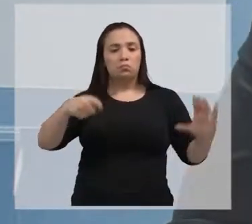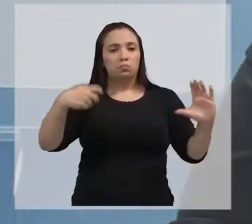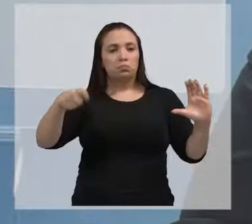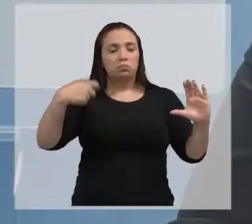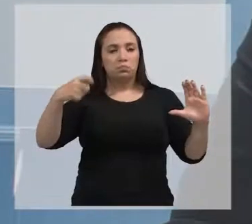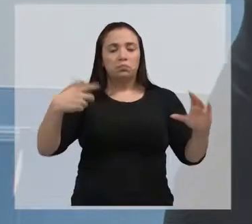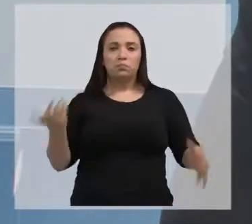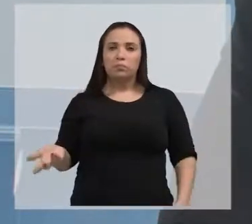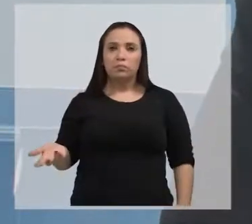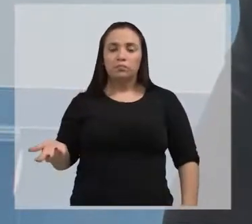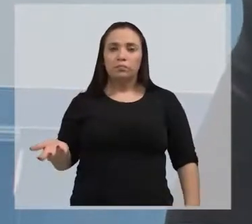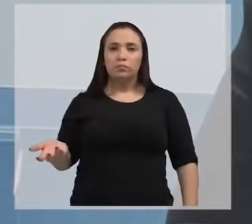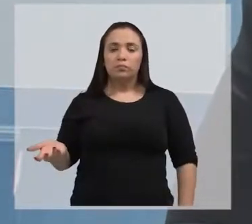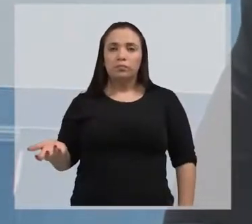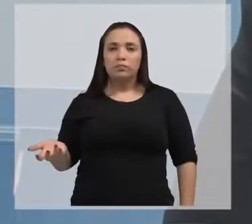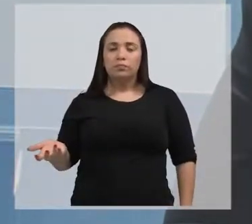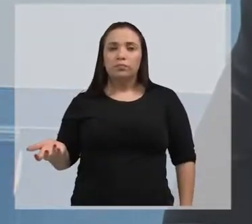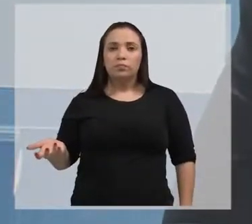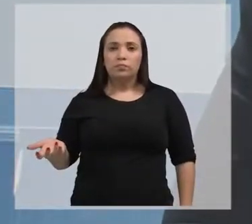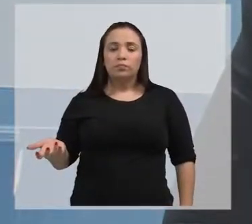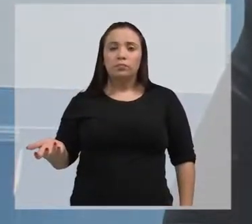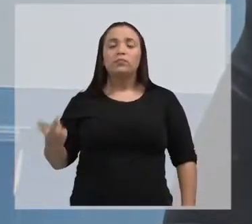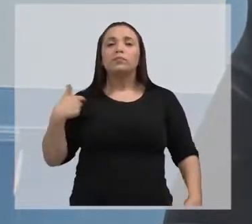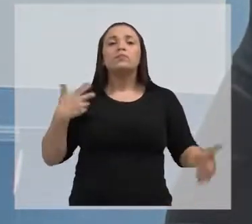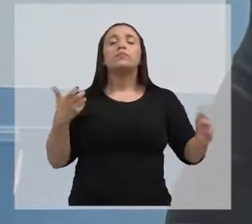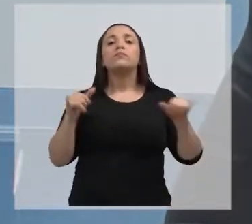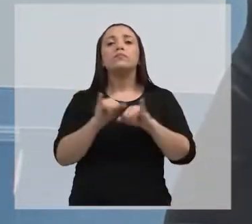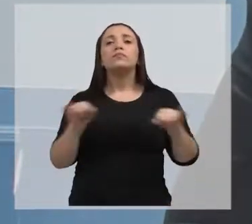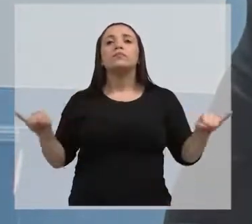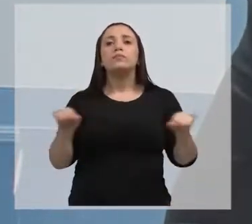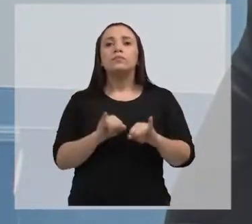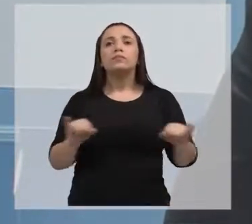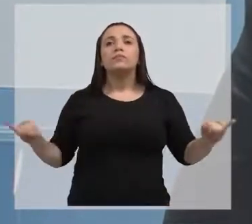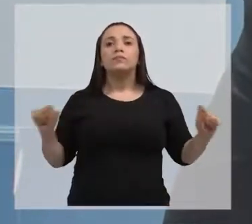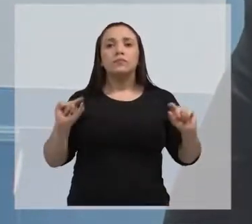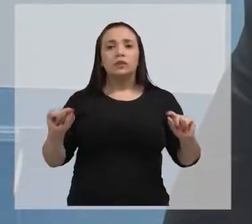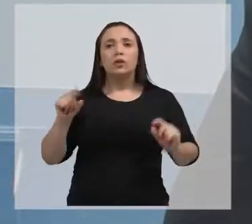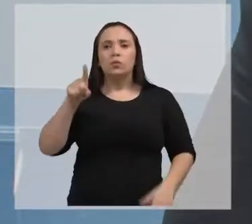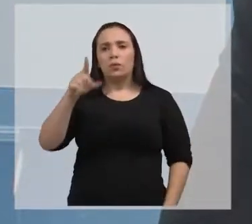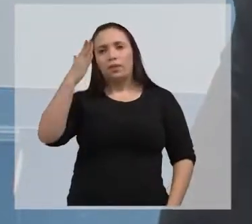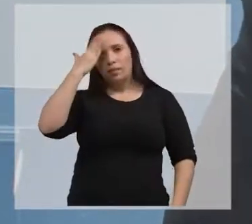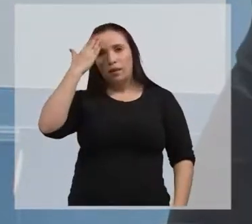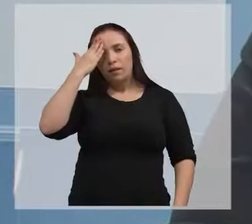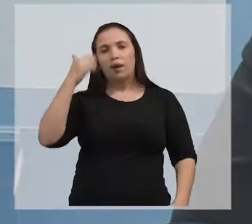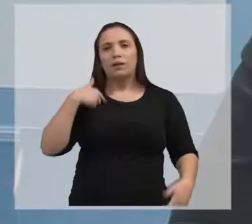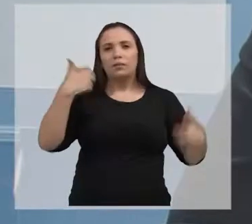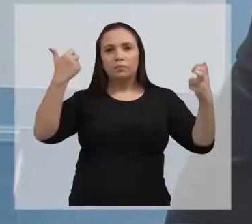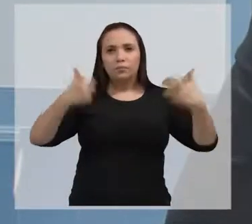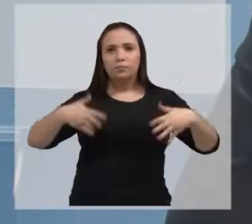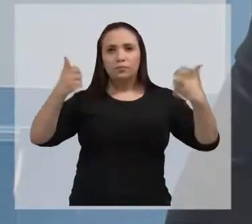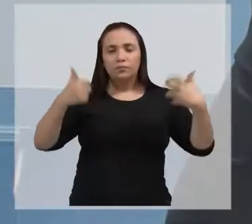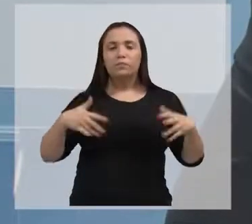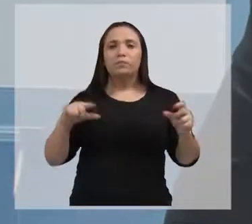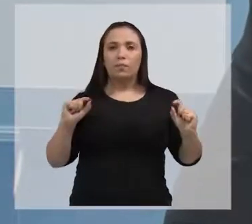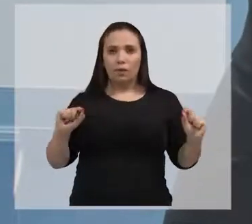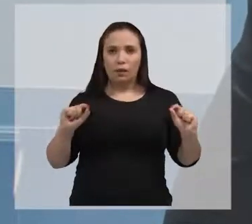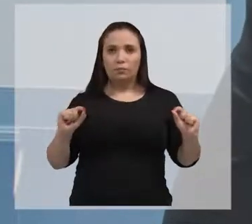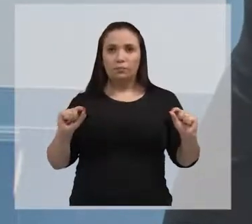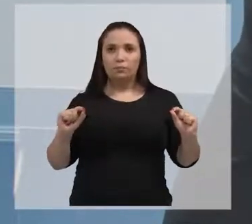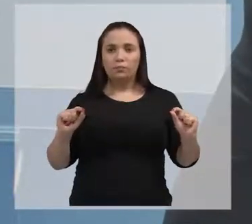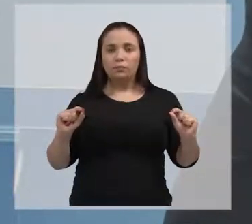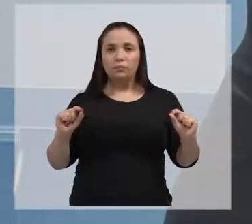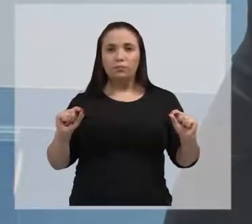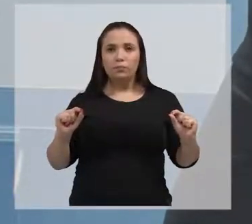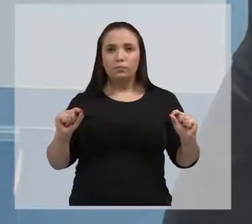Globo. Agora já ele como senador. Isso. Pois é, aonde é que eu estou querendo chegar? Aí você vai entender a nossa preocupação aqui, minha e do Luiz.